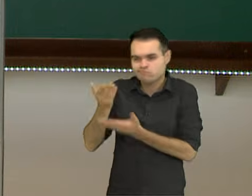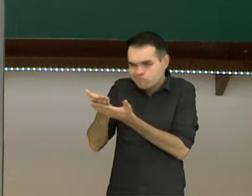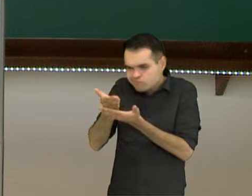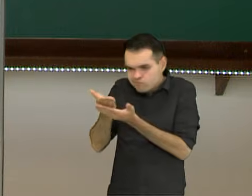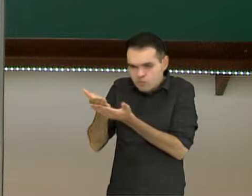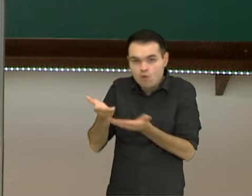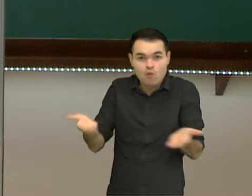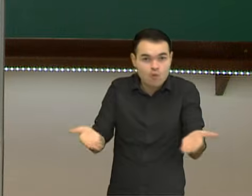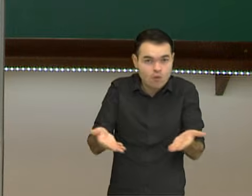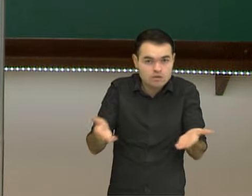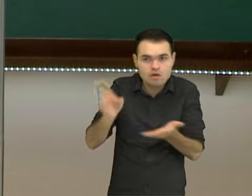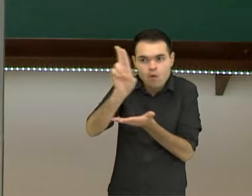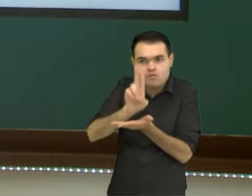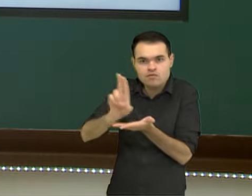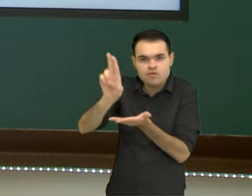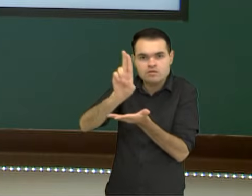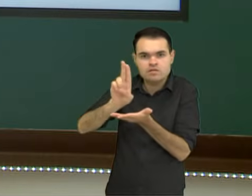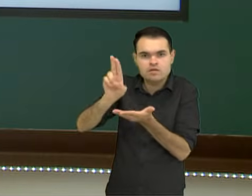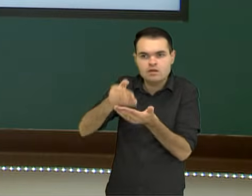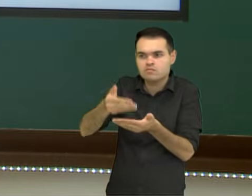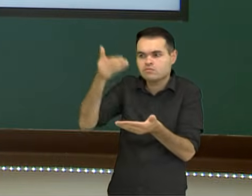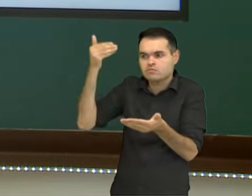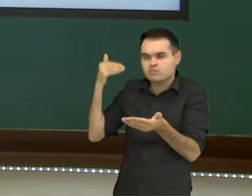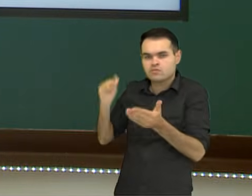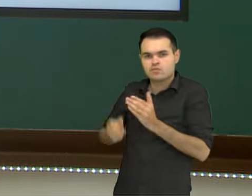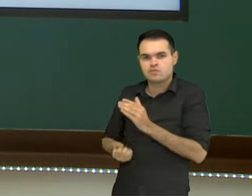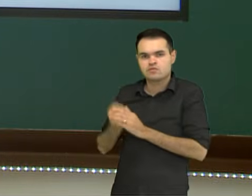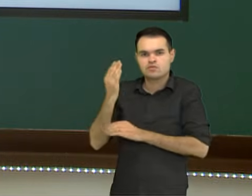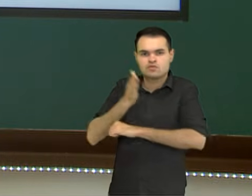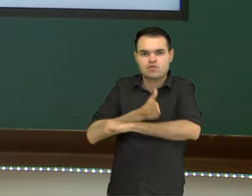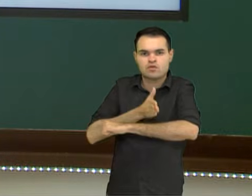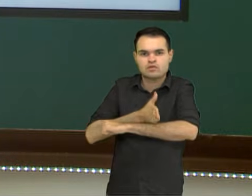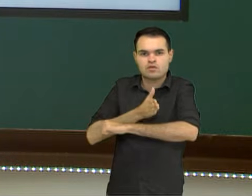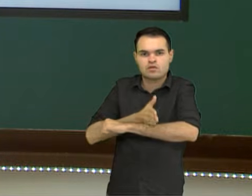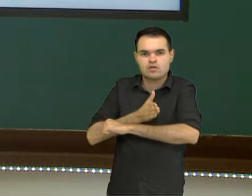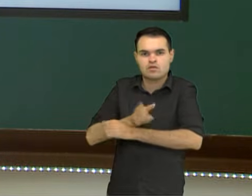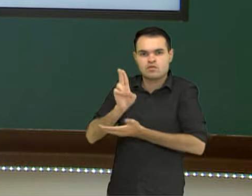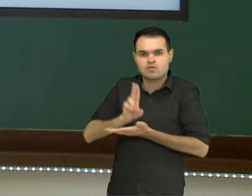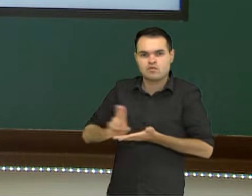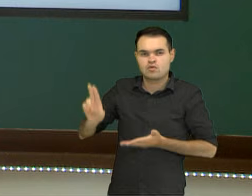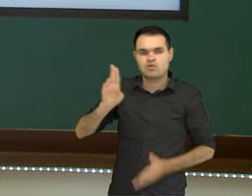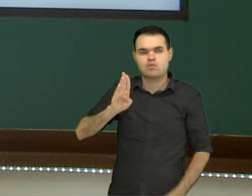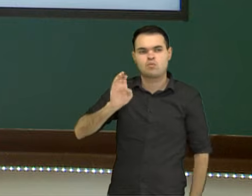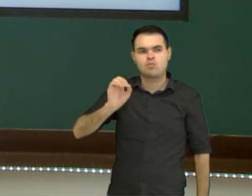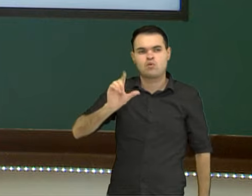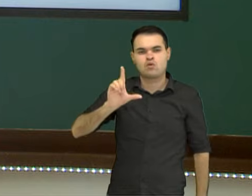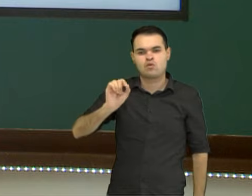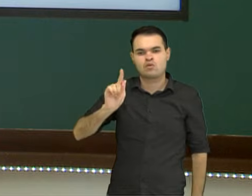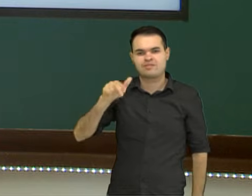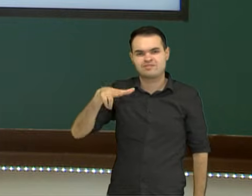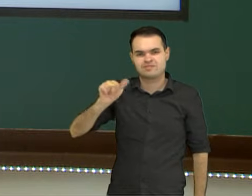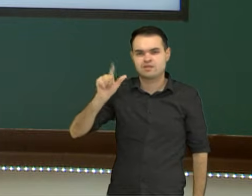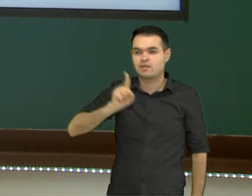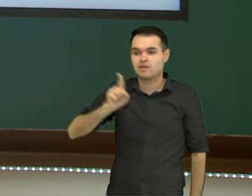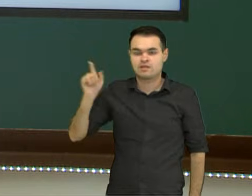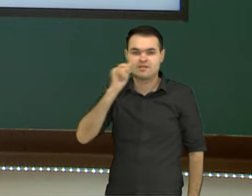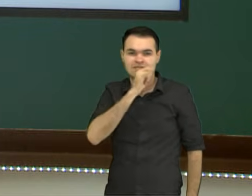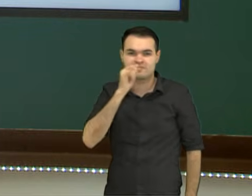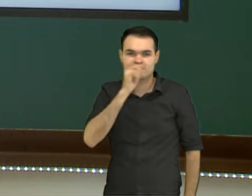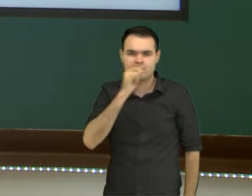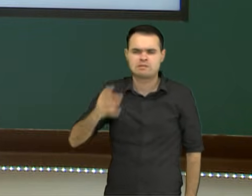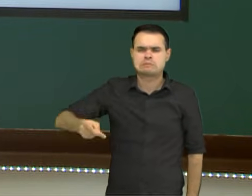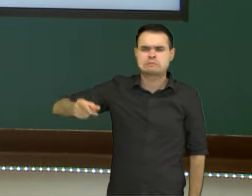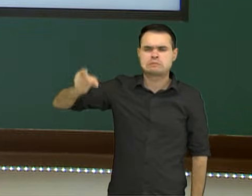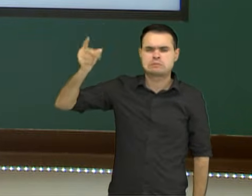de hoje, ela surgiu no contexto da Idade Média. A Universidade de Bolonha, na Itália, é considerada a mais